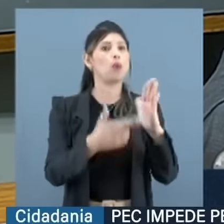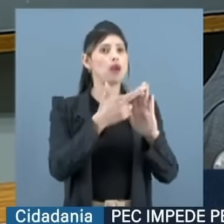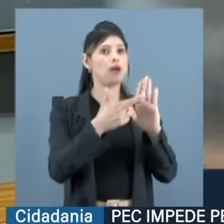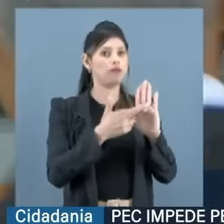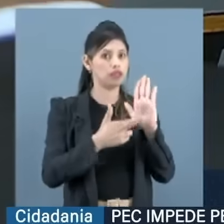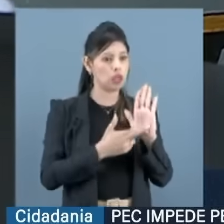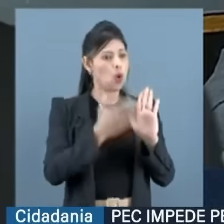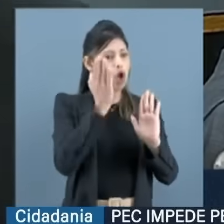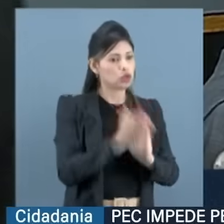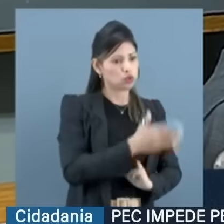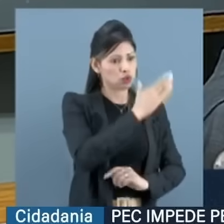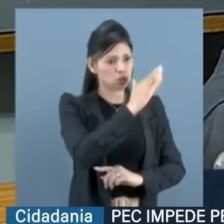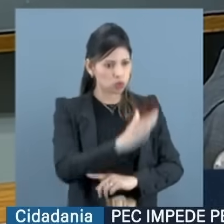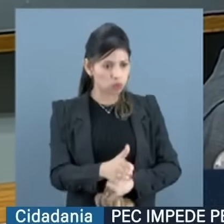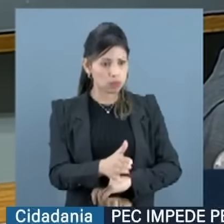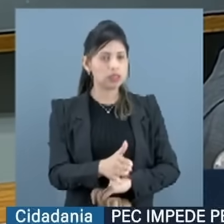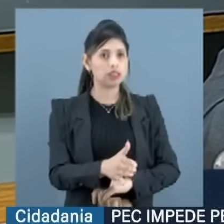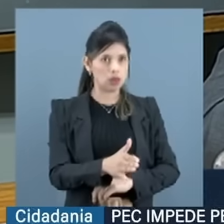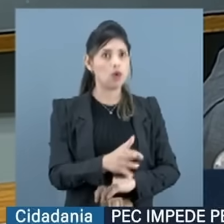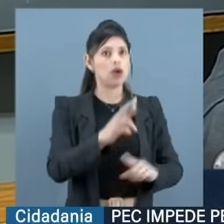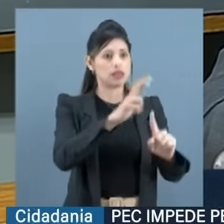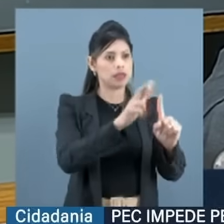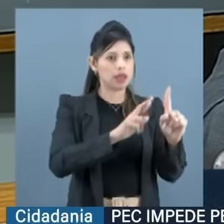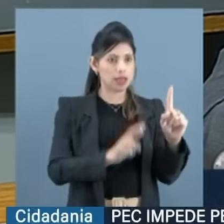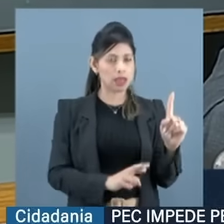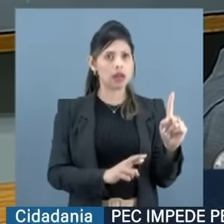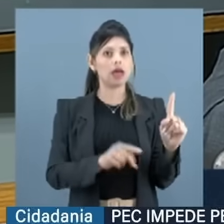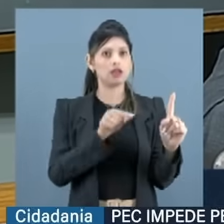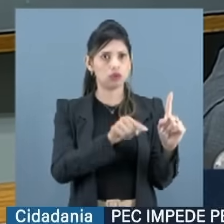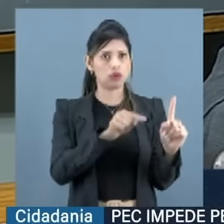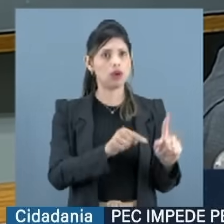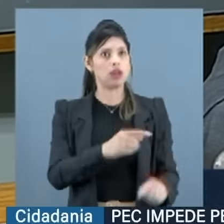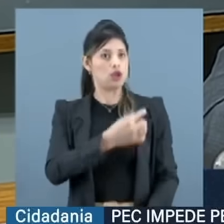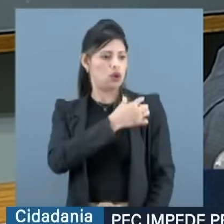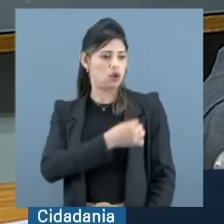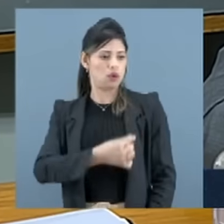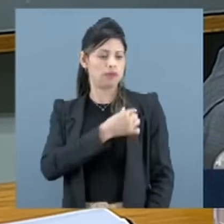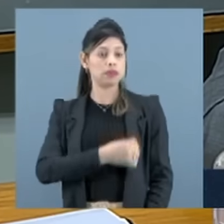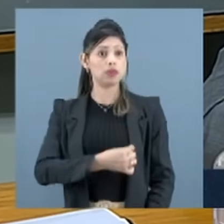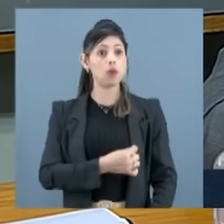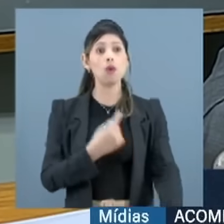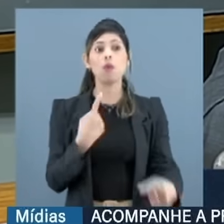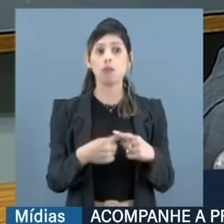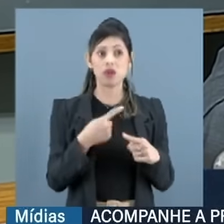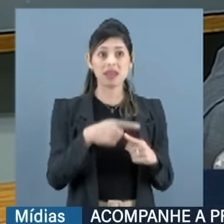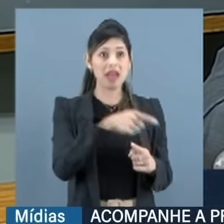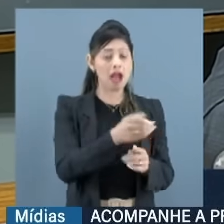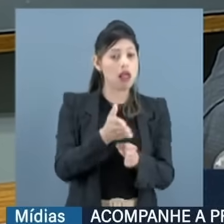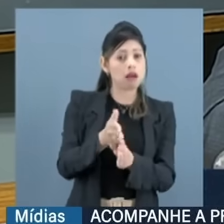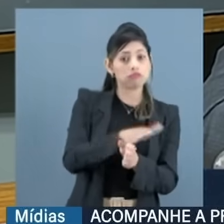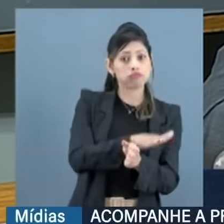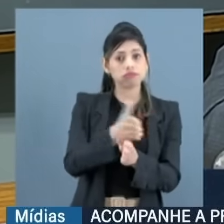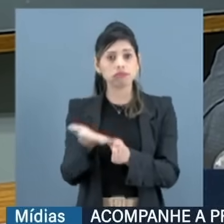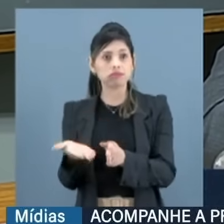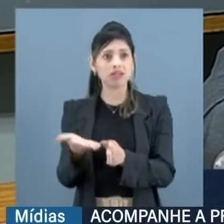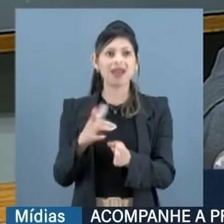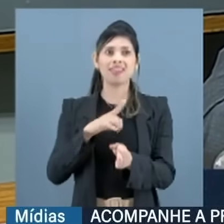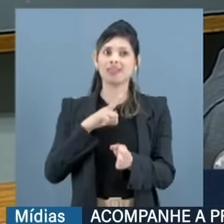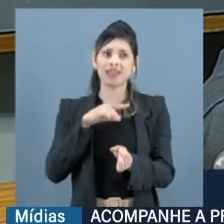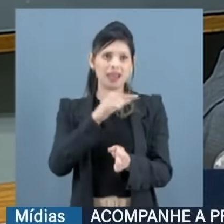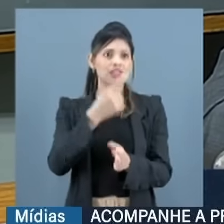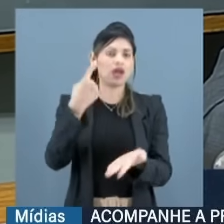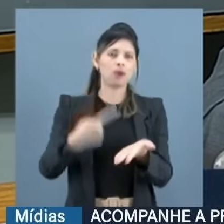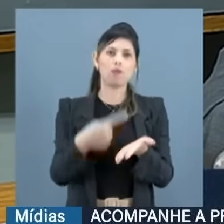da relatora dessa comissão parlamentar, a senadora Elisiane, uma vez que sua imparcialidade resta